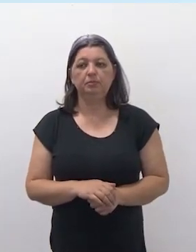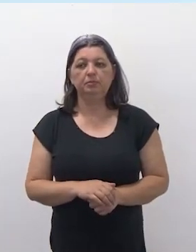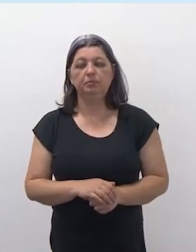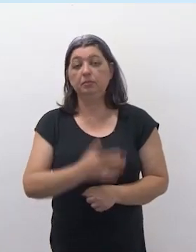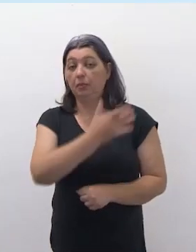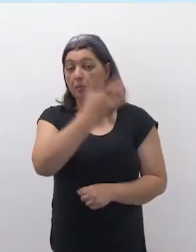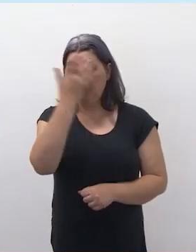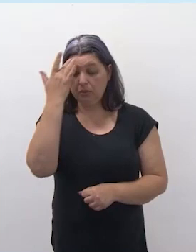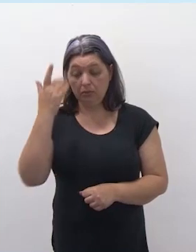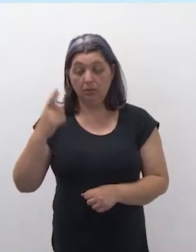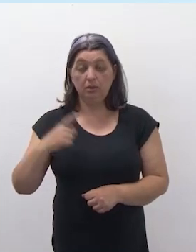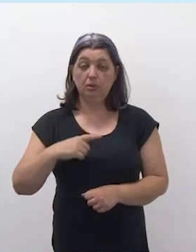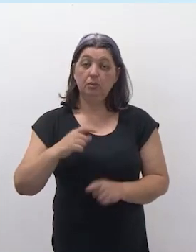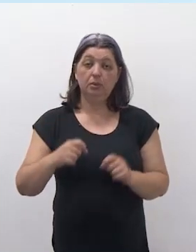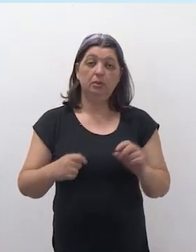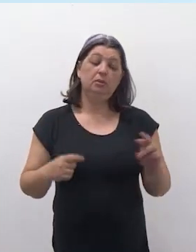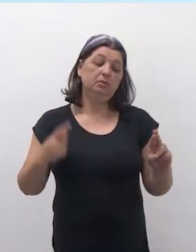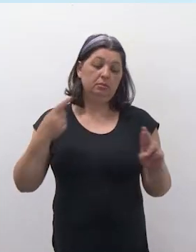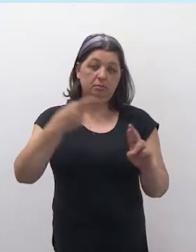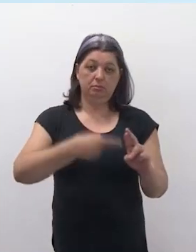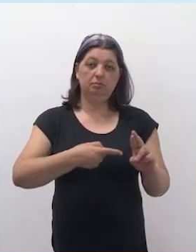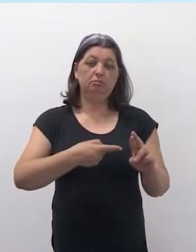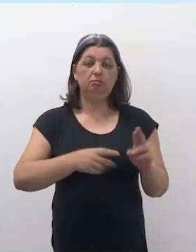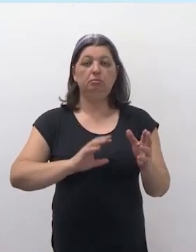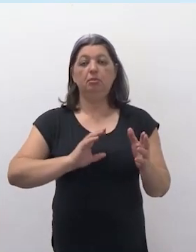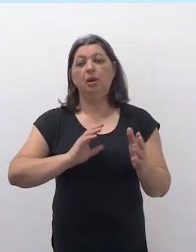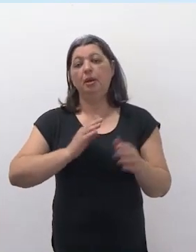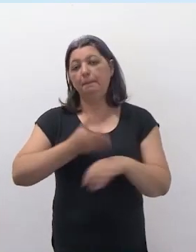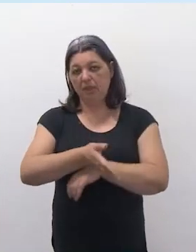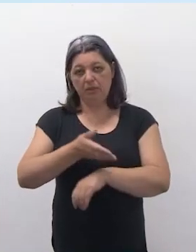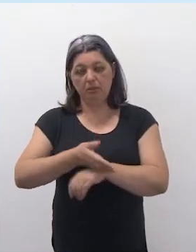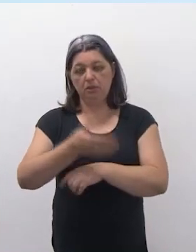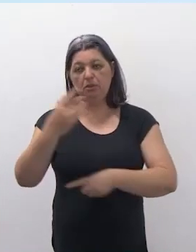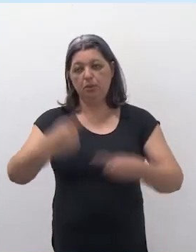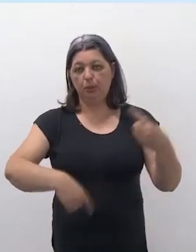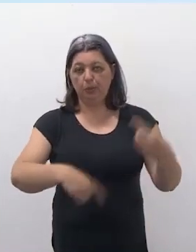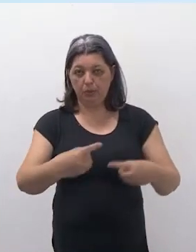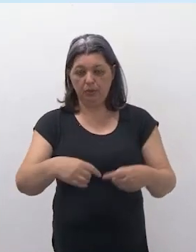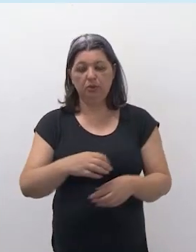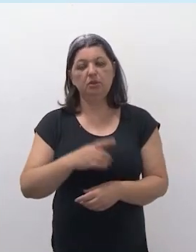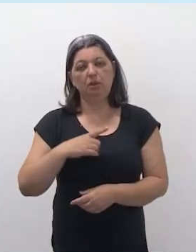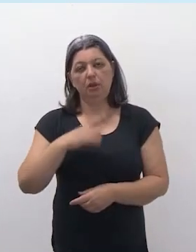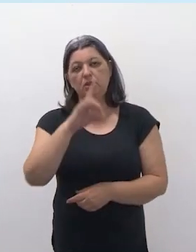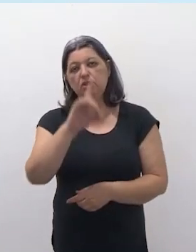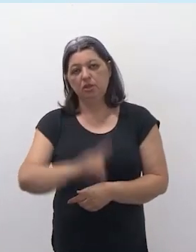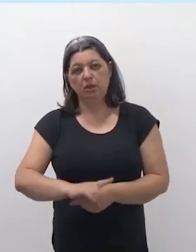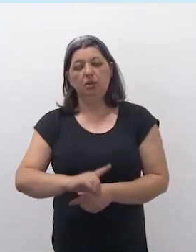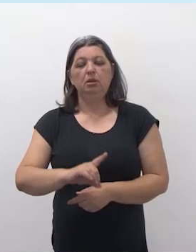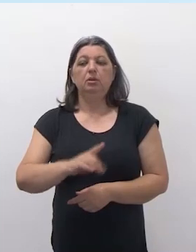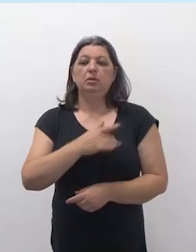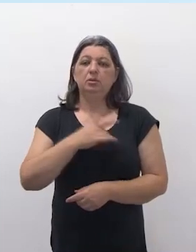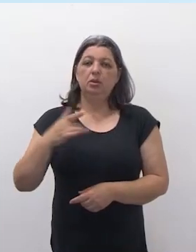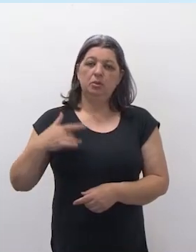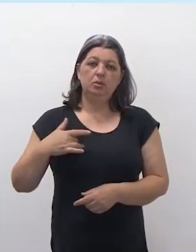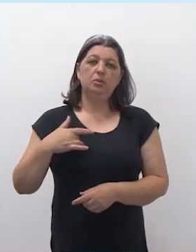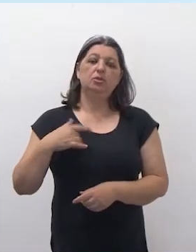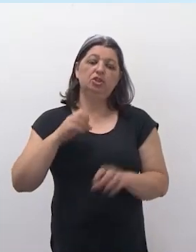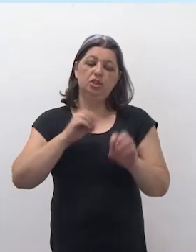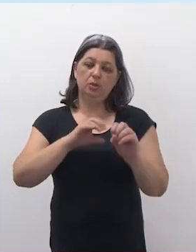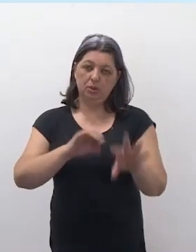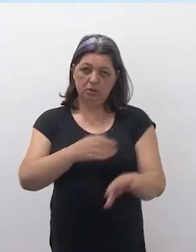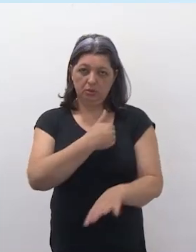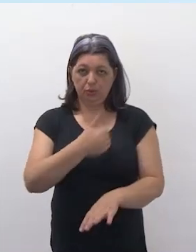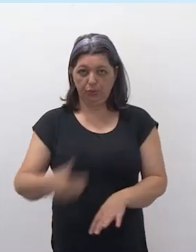uma representatividade política, é indispensável que essa pessoa tenha direito à saúde, à educação pública, que o